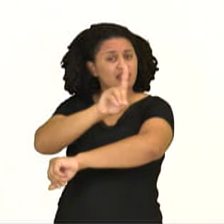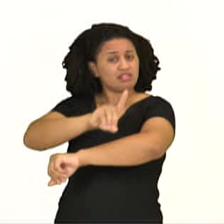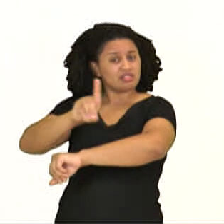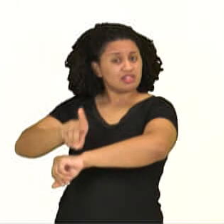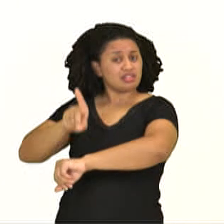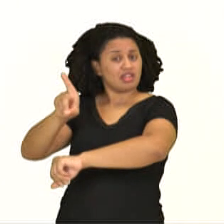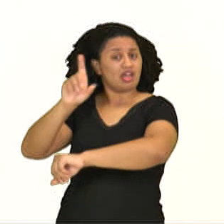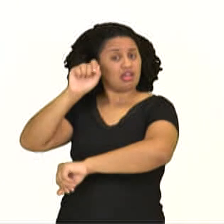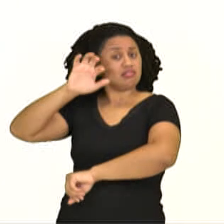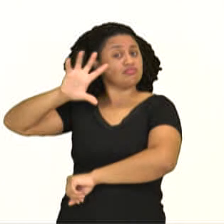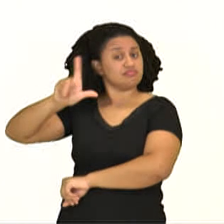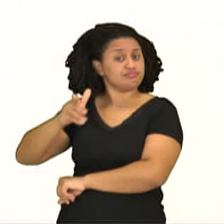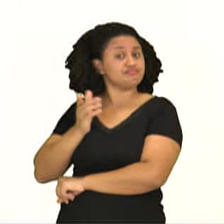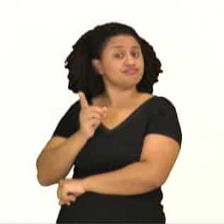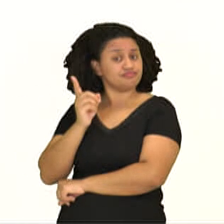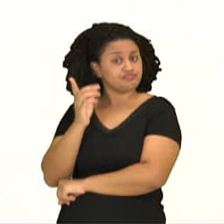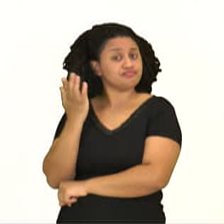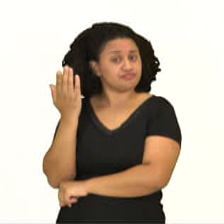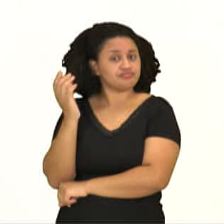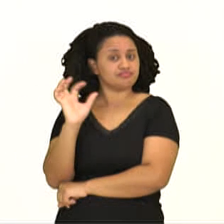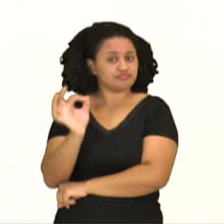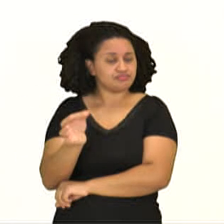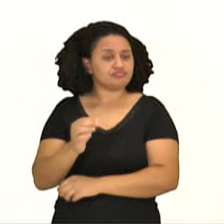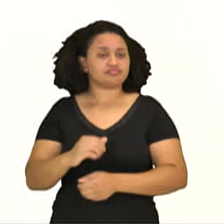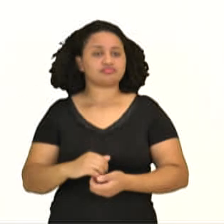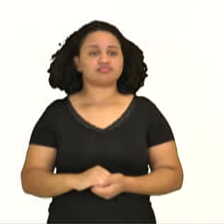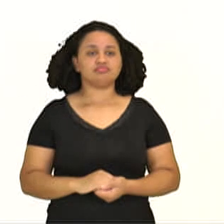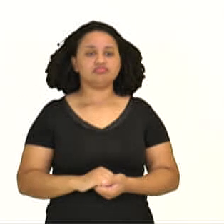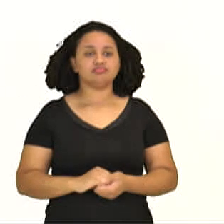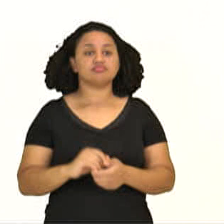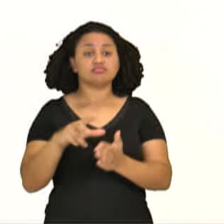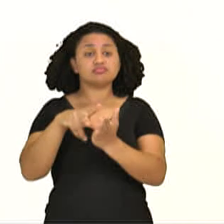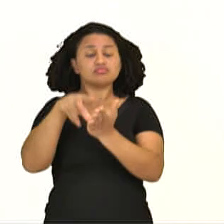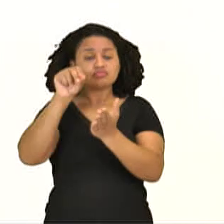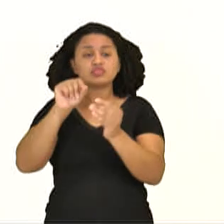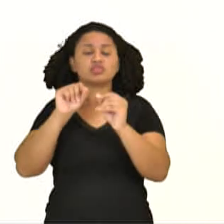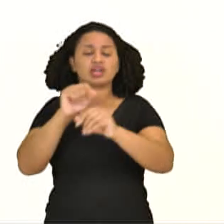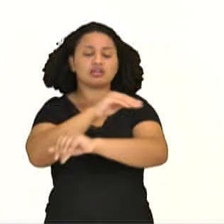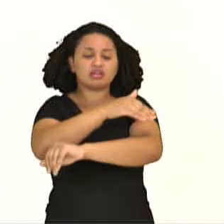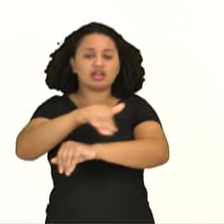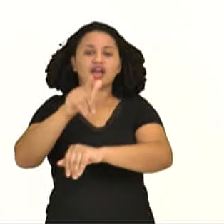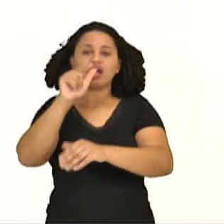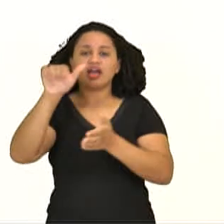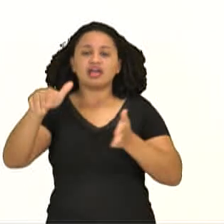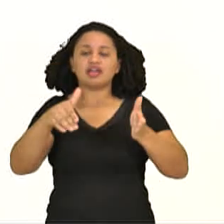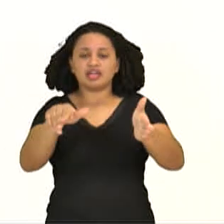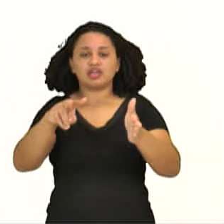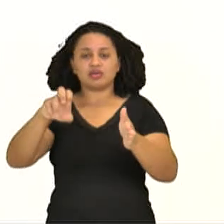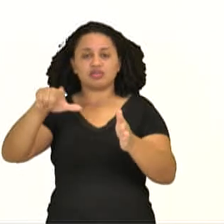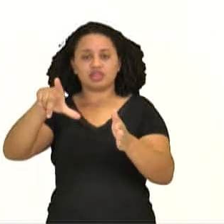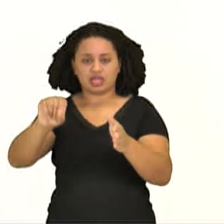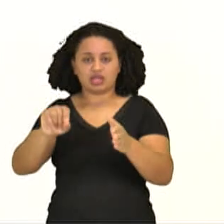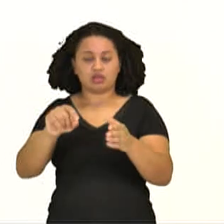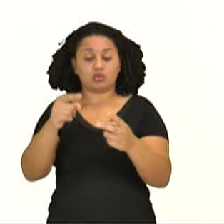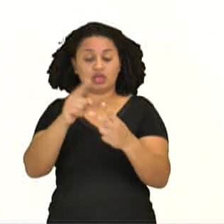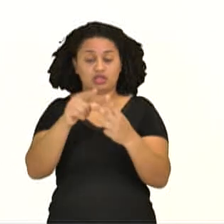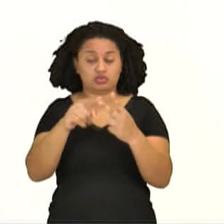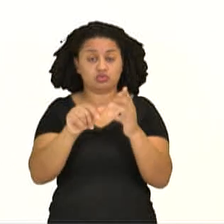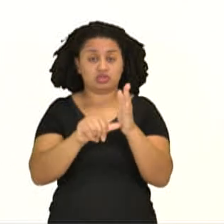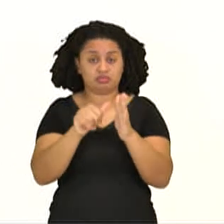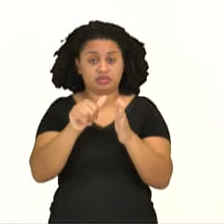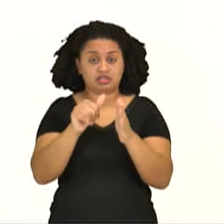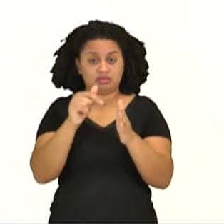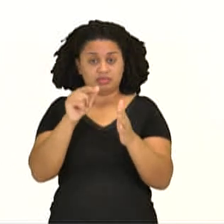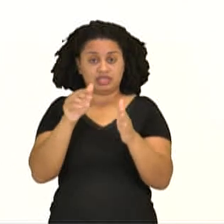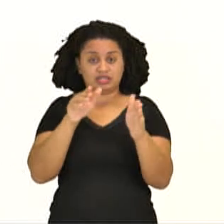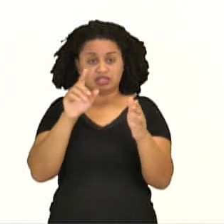África. Os cuxitas desenvolveram sua civilização às margens do rio Nilo. As duas principais cidades, além da Kerma, que é o